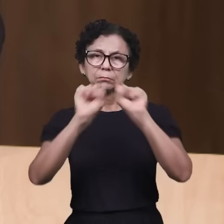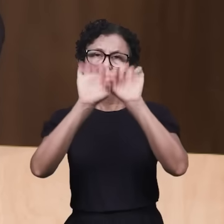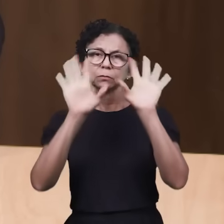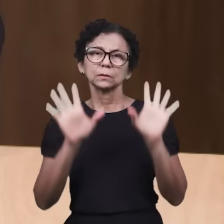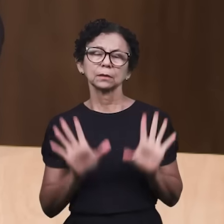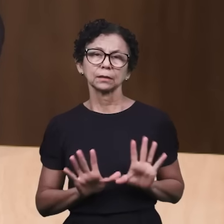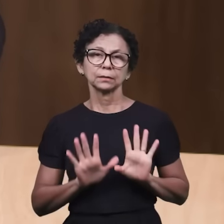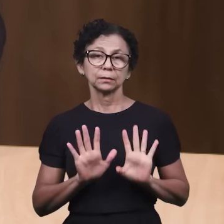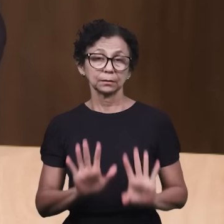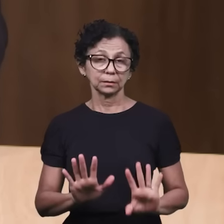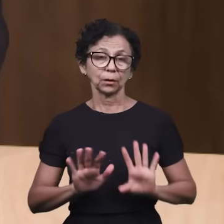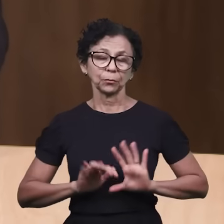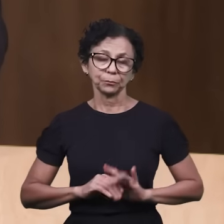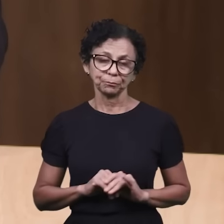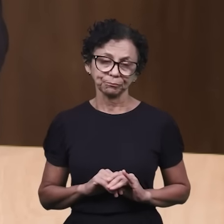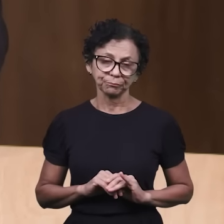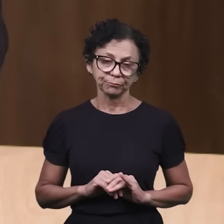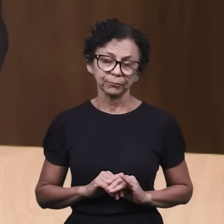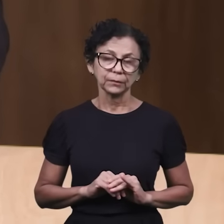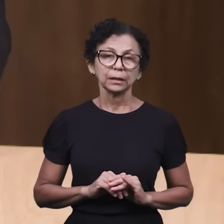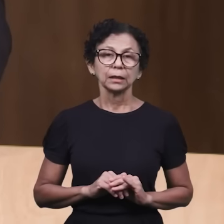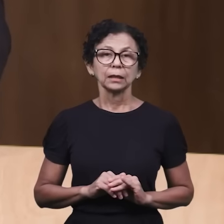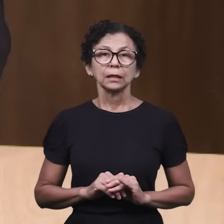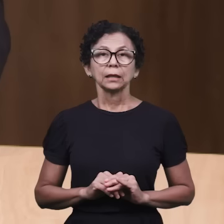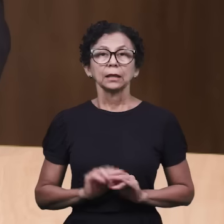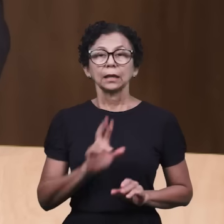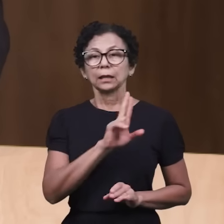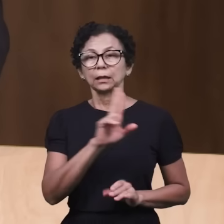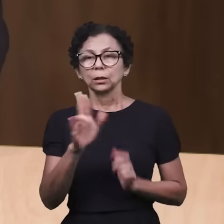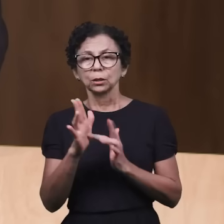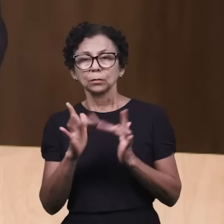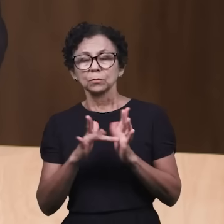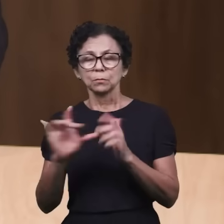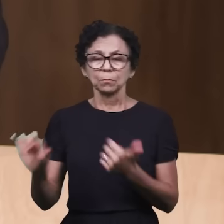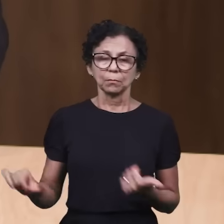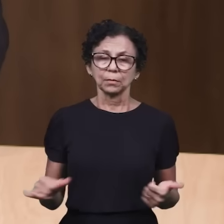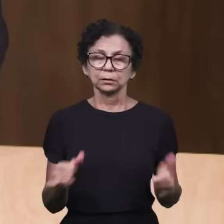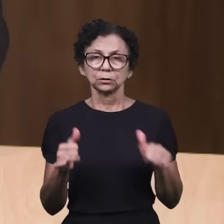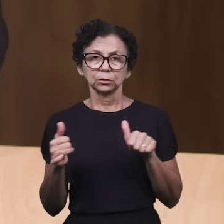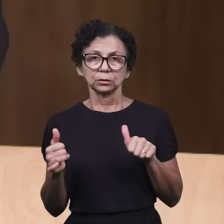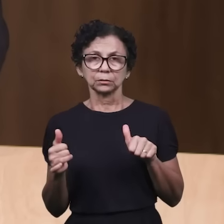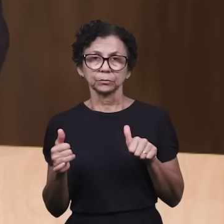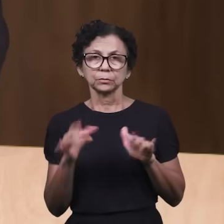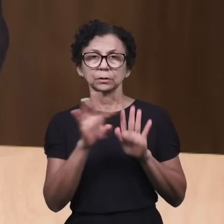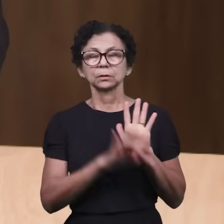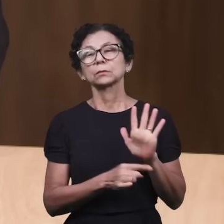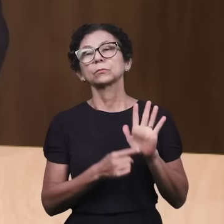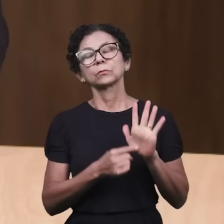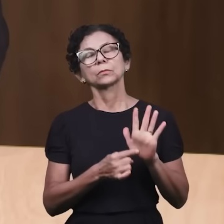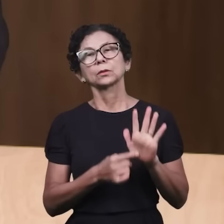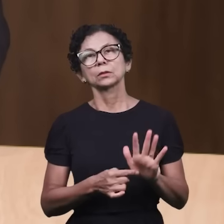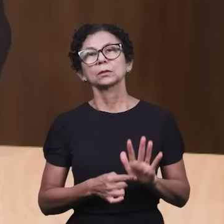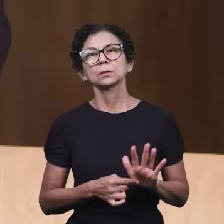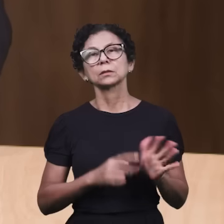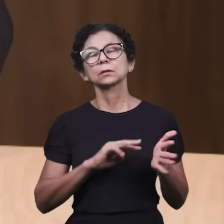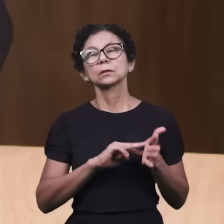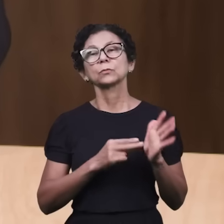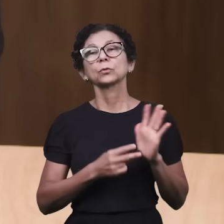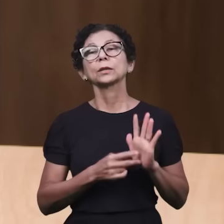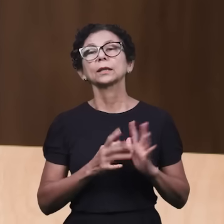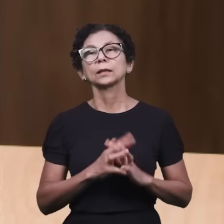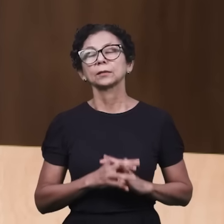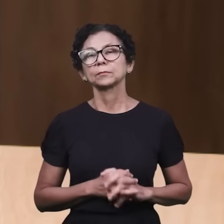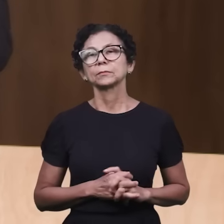diz, ele está dizendo que o batismo em nome de Jesus, isso é uma discussão já bem interessante. É